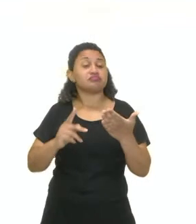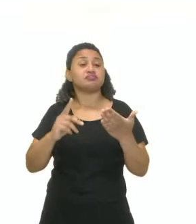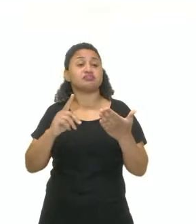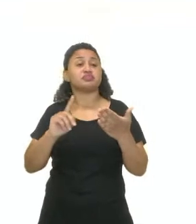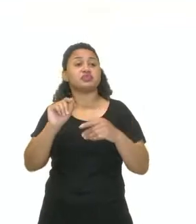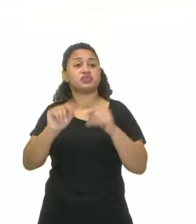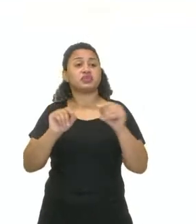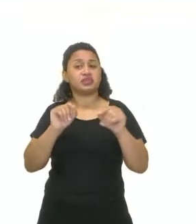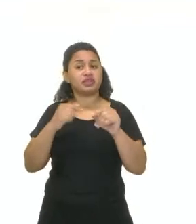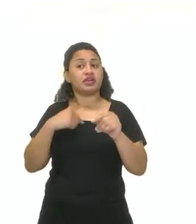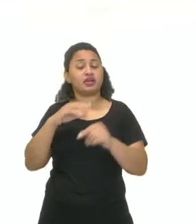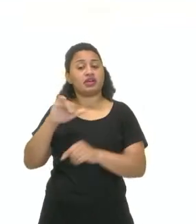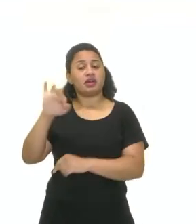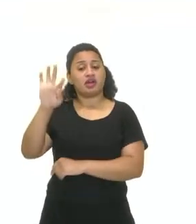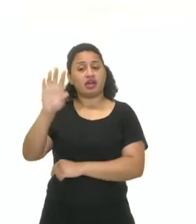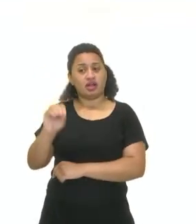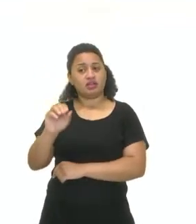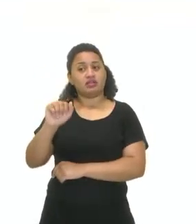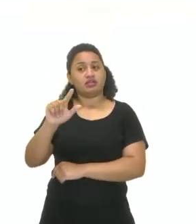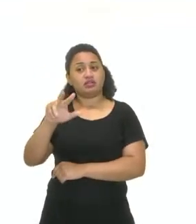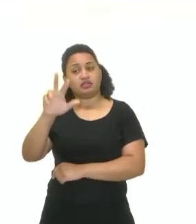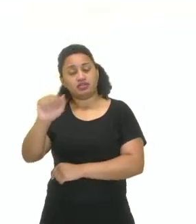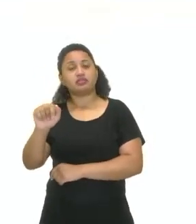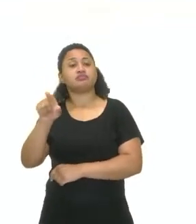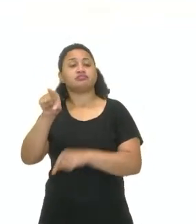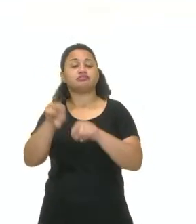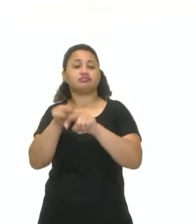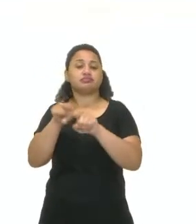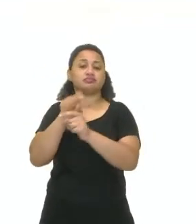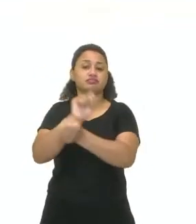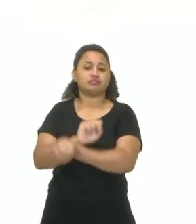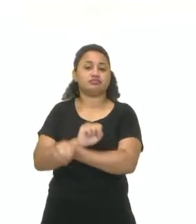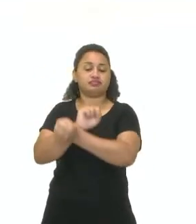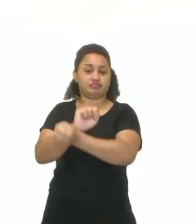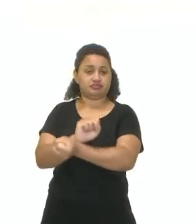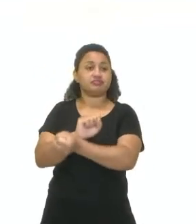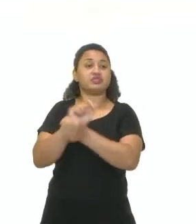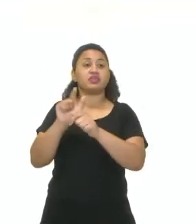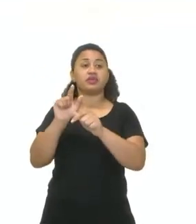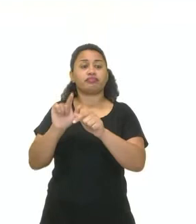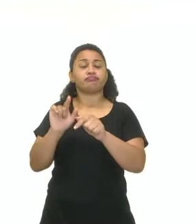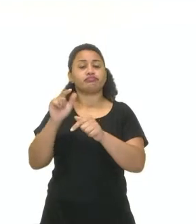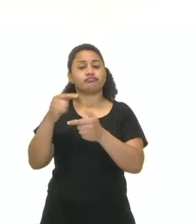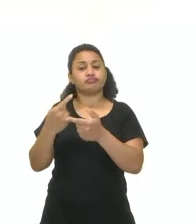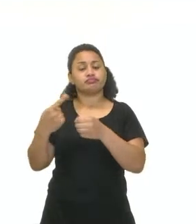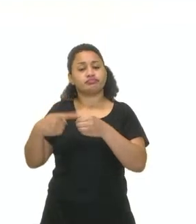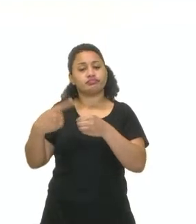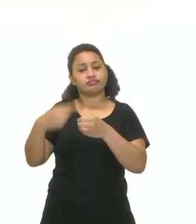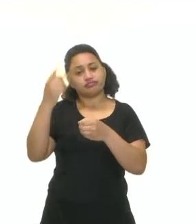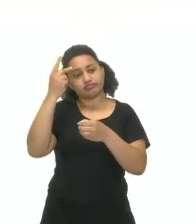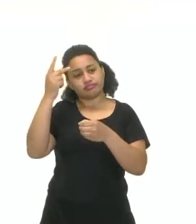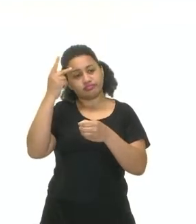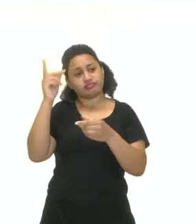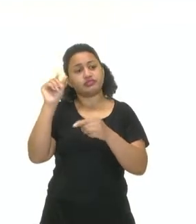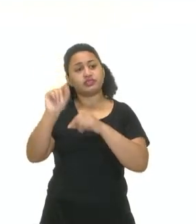Escravos. Foi escrita em 1870, na cidade de São Paulo, e relata a situação